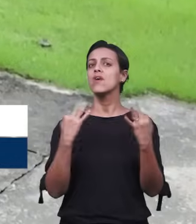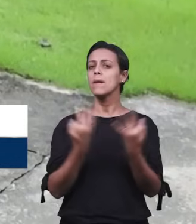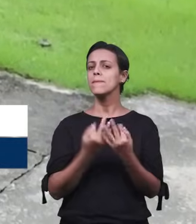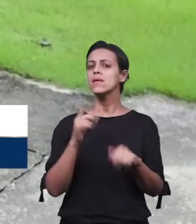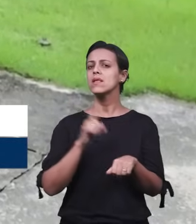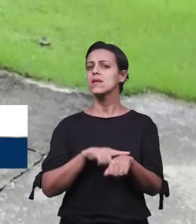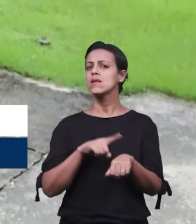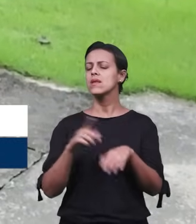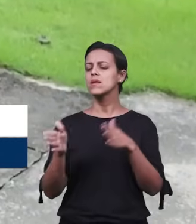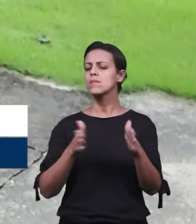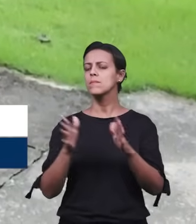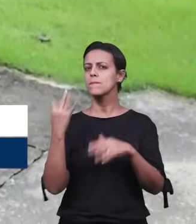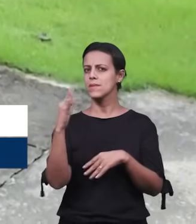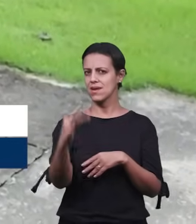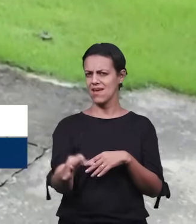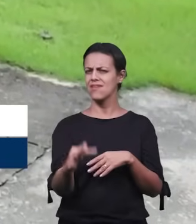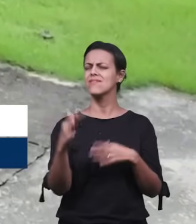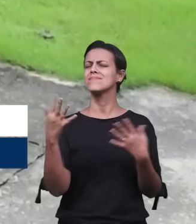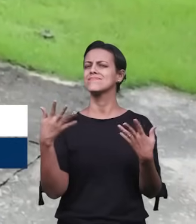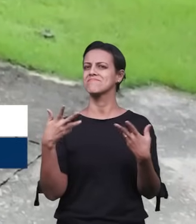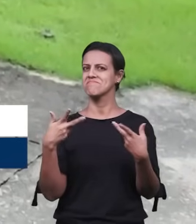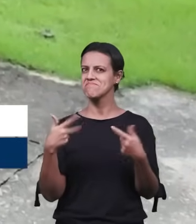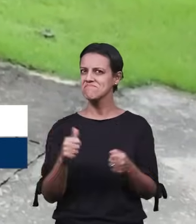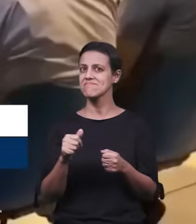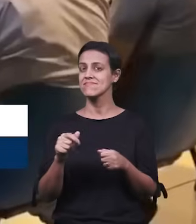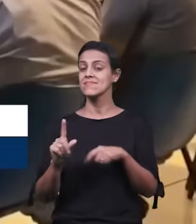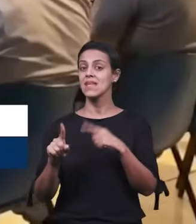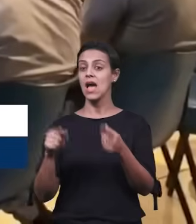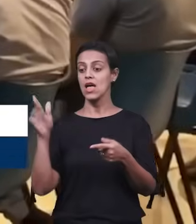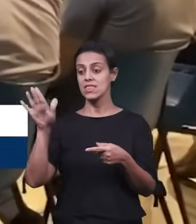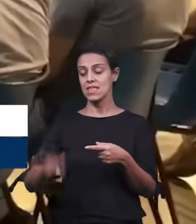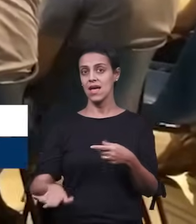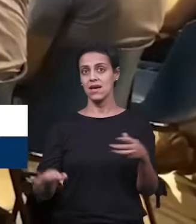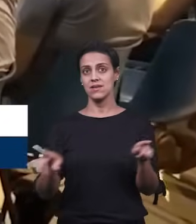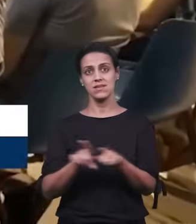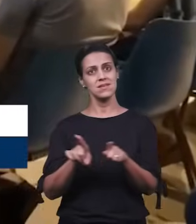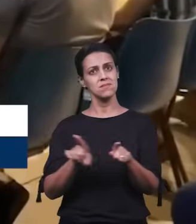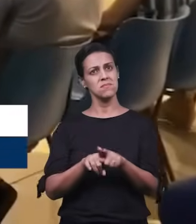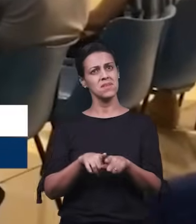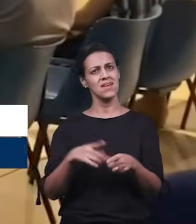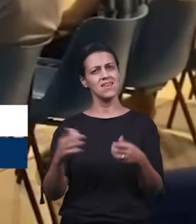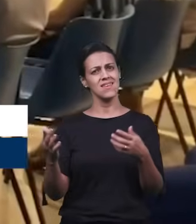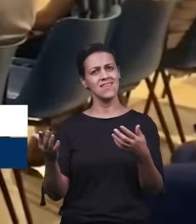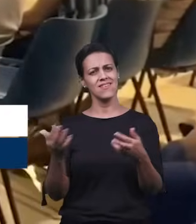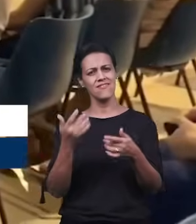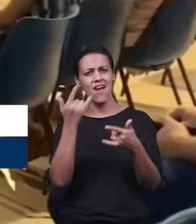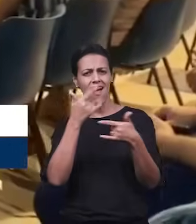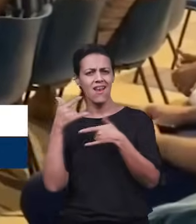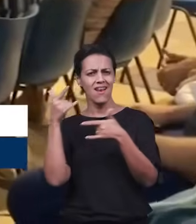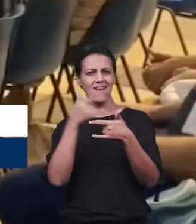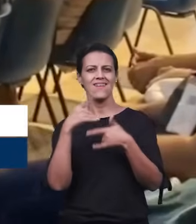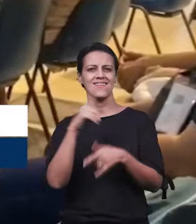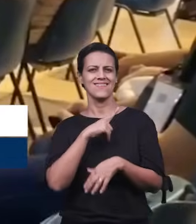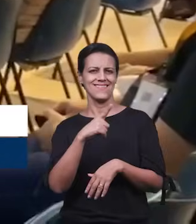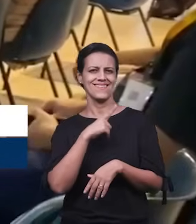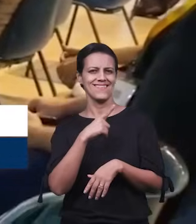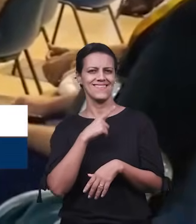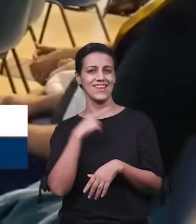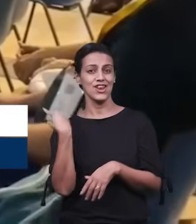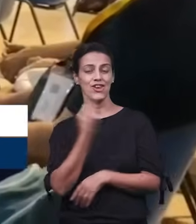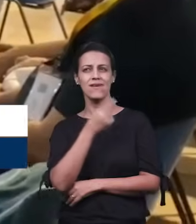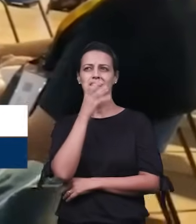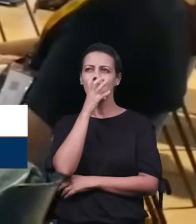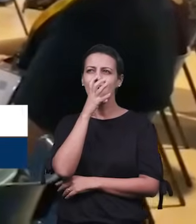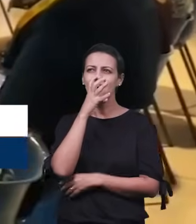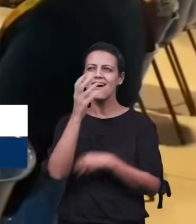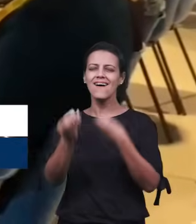da família no tempo do breve. Foi maravilhoso. Agora à tarde tivemos momentos, né, extraordinários com as lives que foram assistidas aqui por